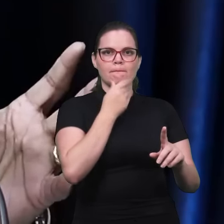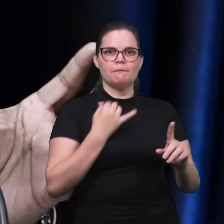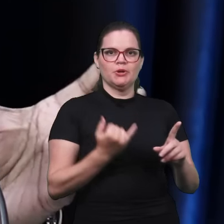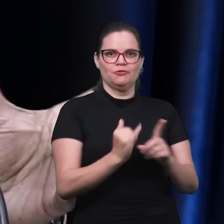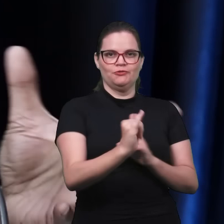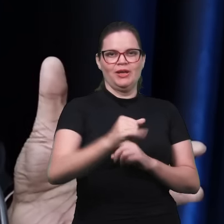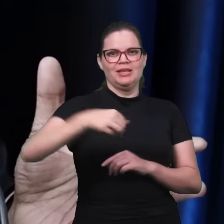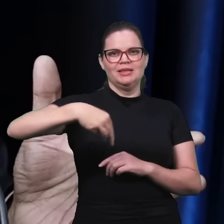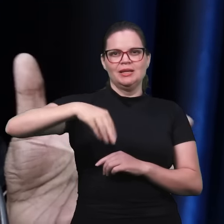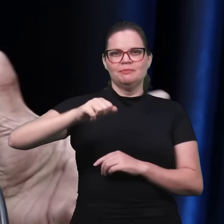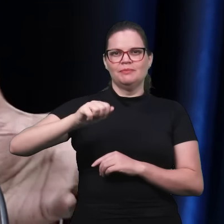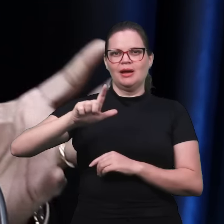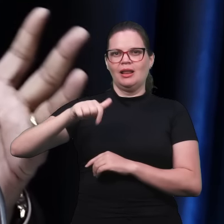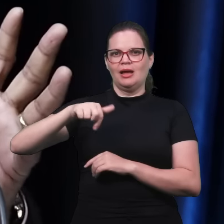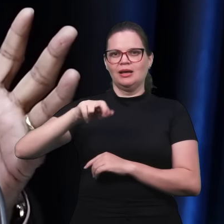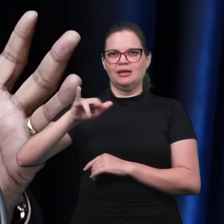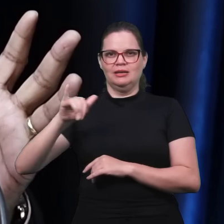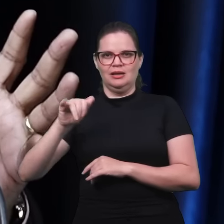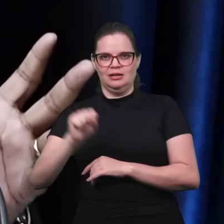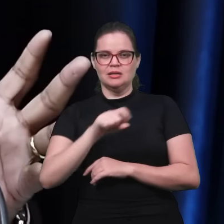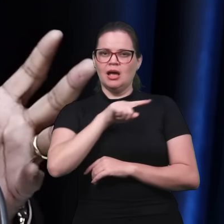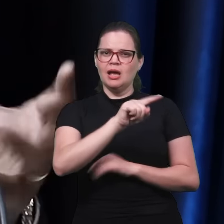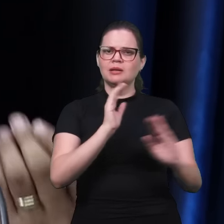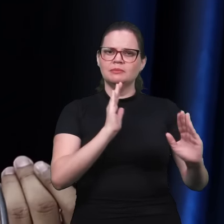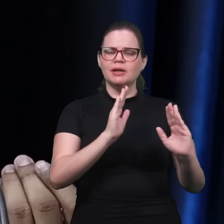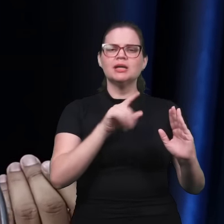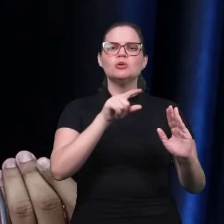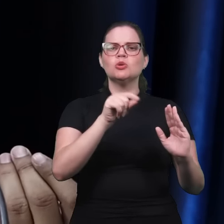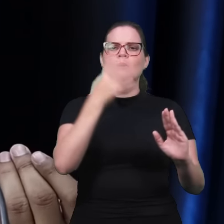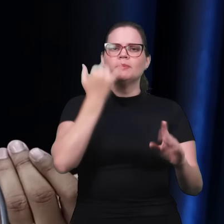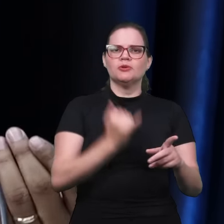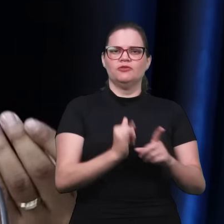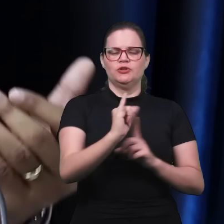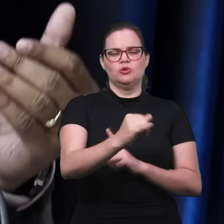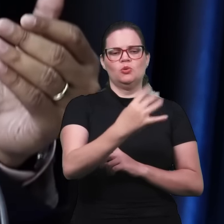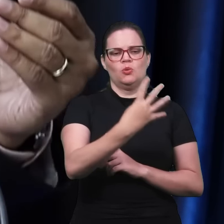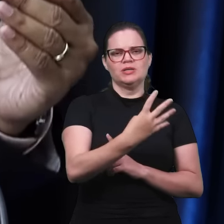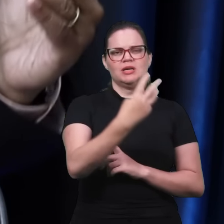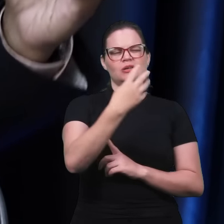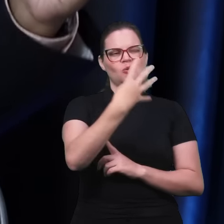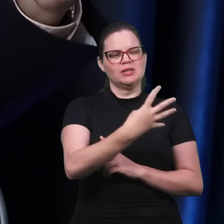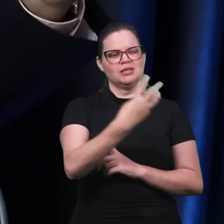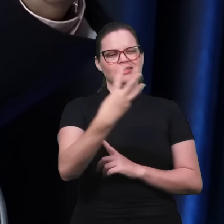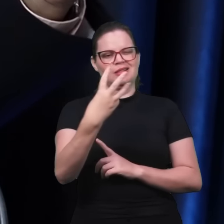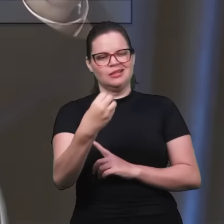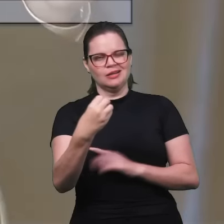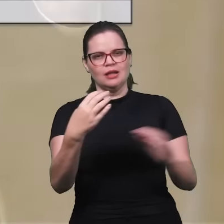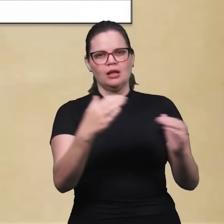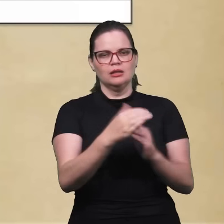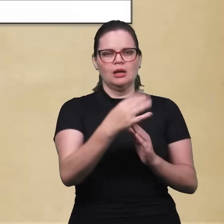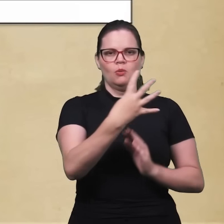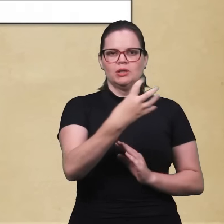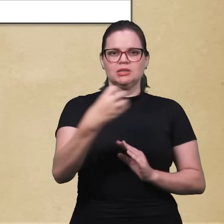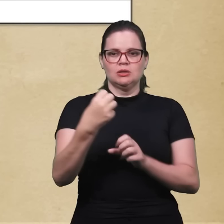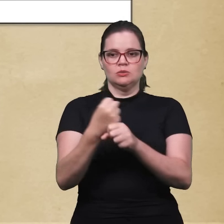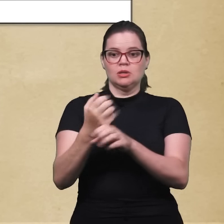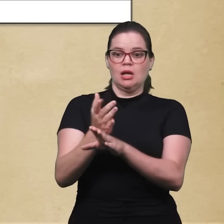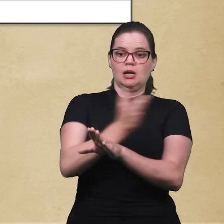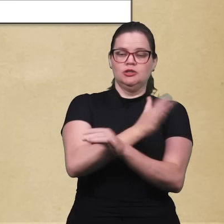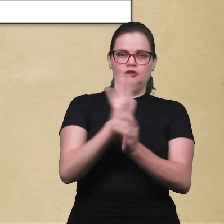de 430 a 400 anos antes de Cristo. Então nós vemos, por exemplo, esses